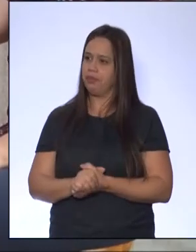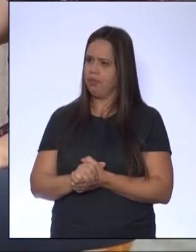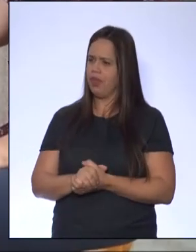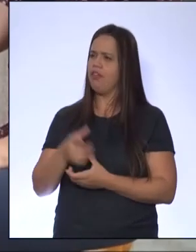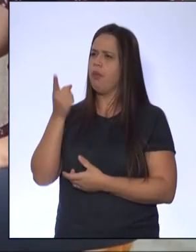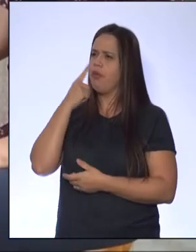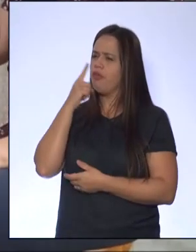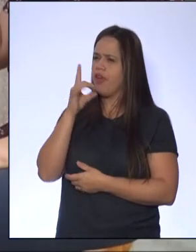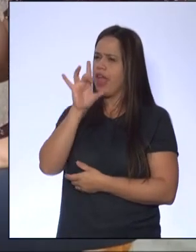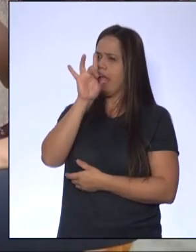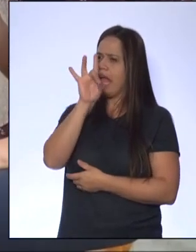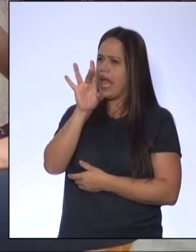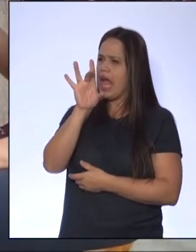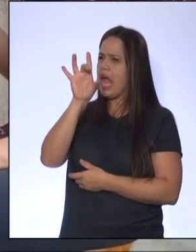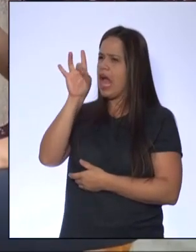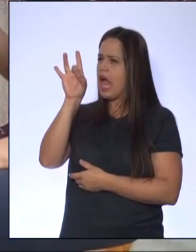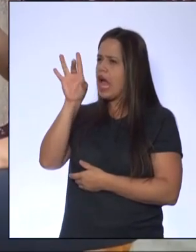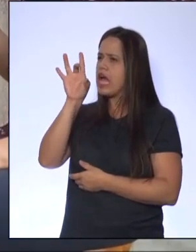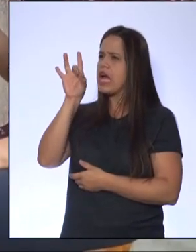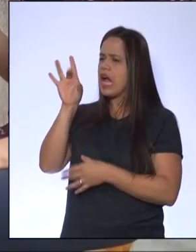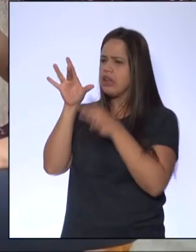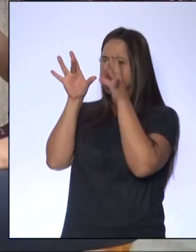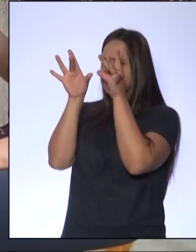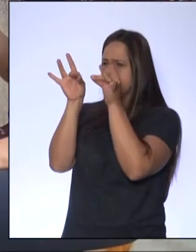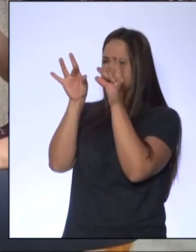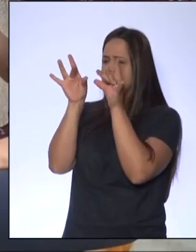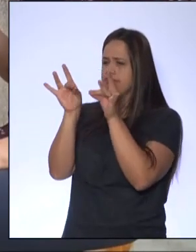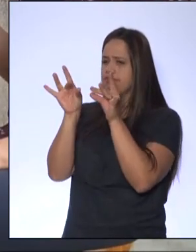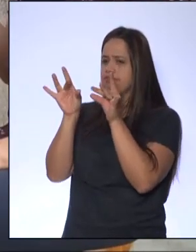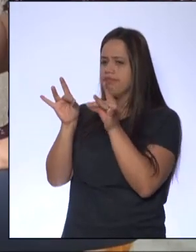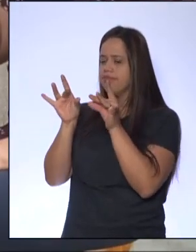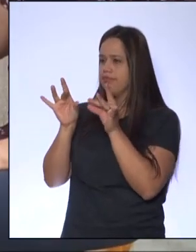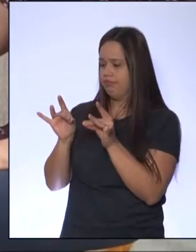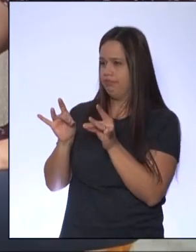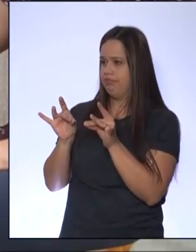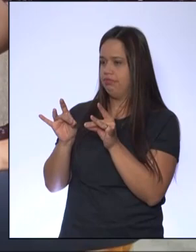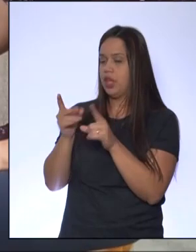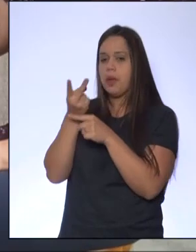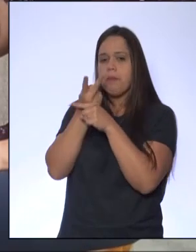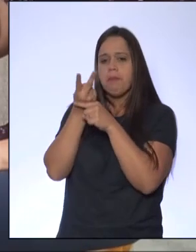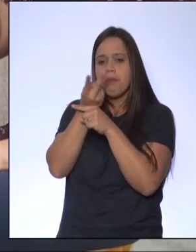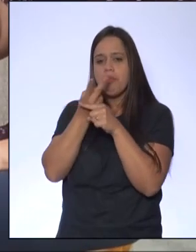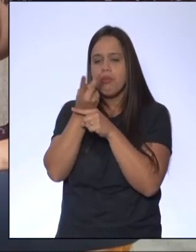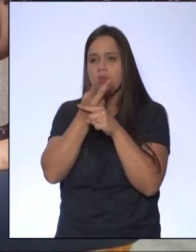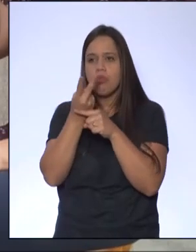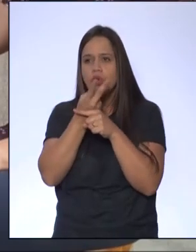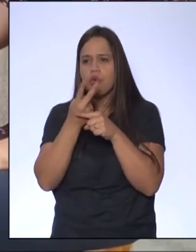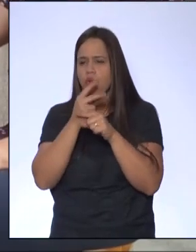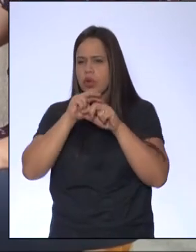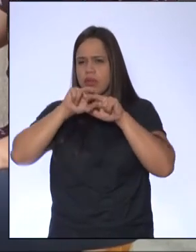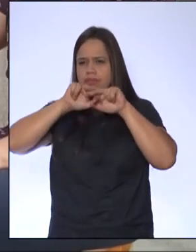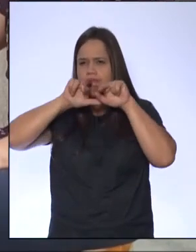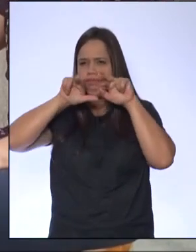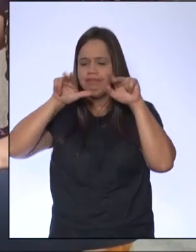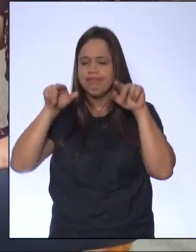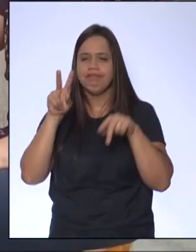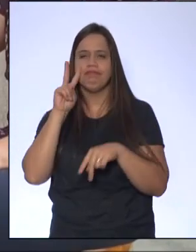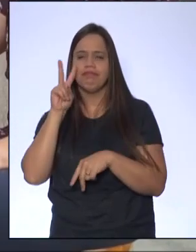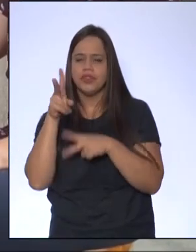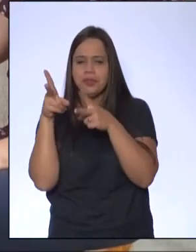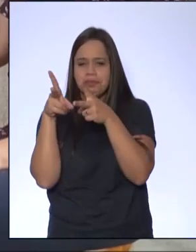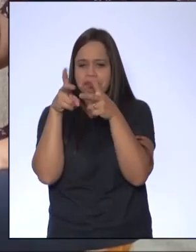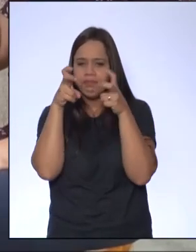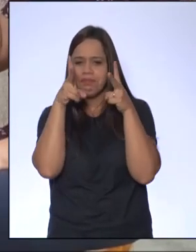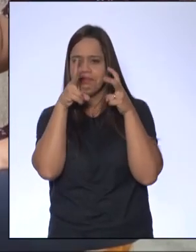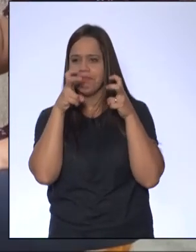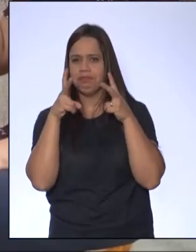Observe cada uma das características aqui da paisagem. Procure ver os seus elementos, aquilo que você